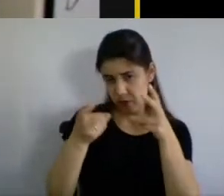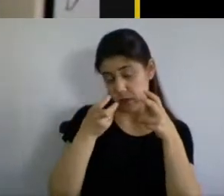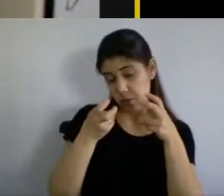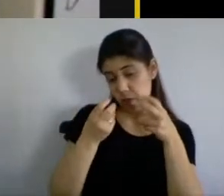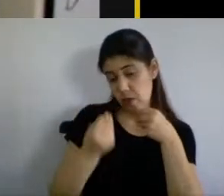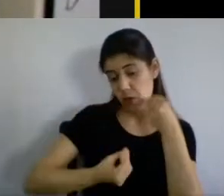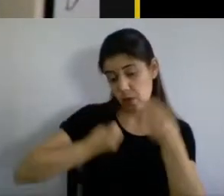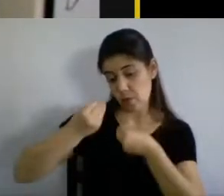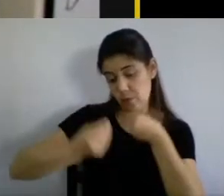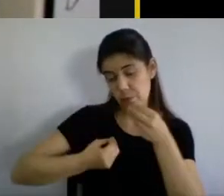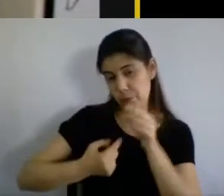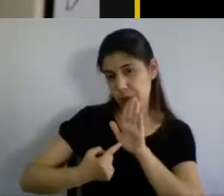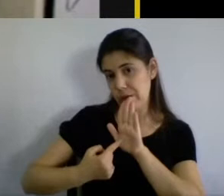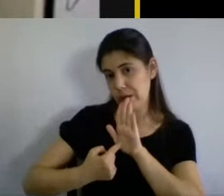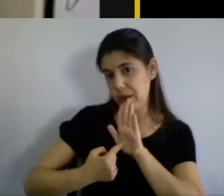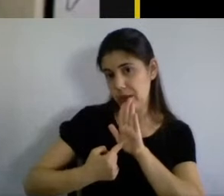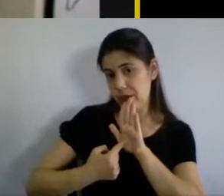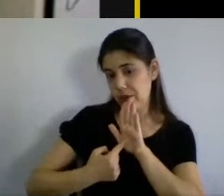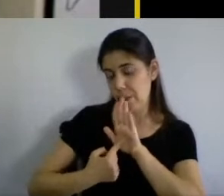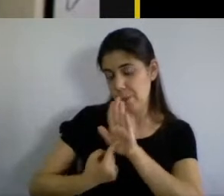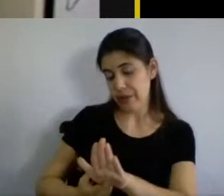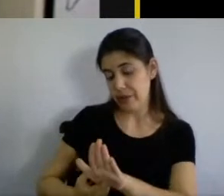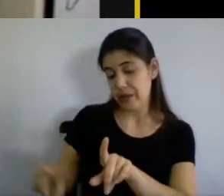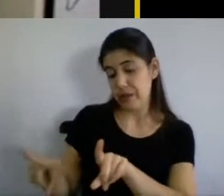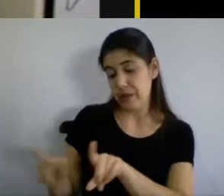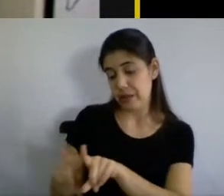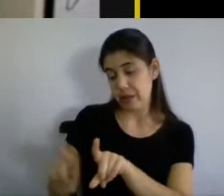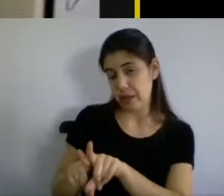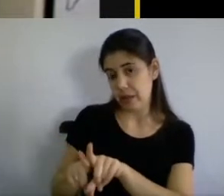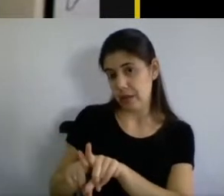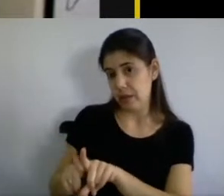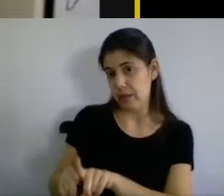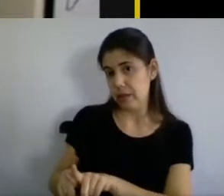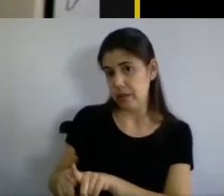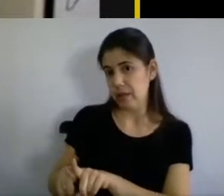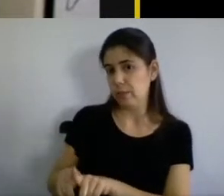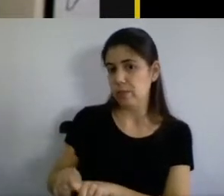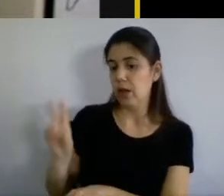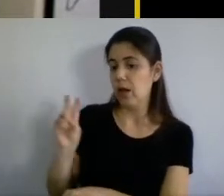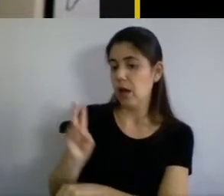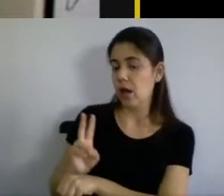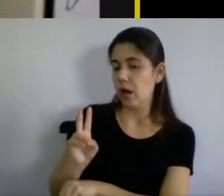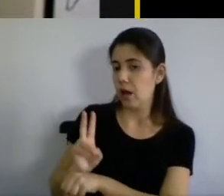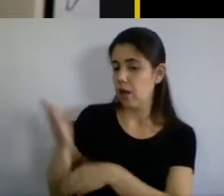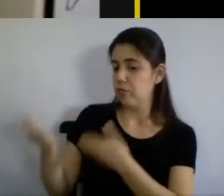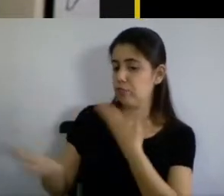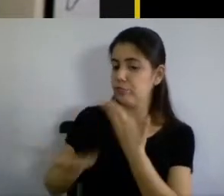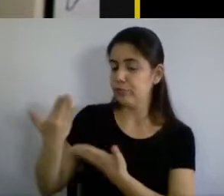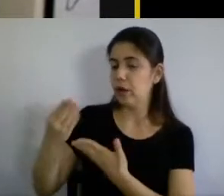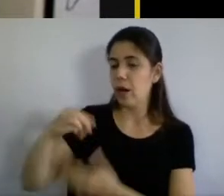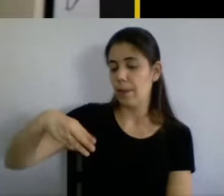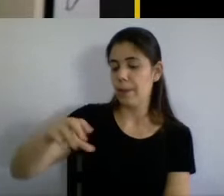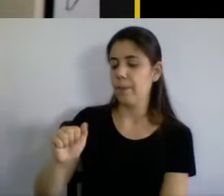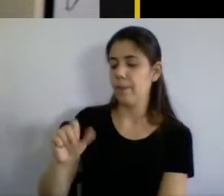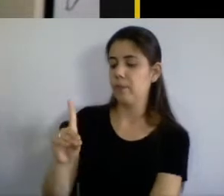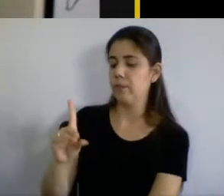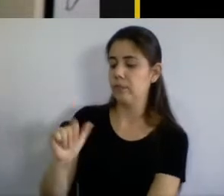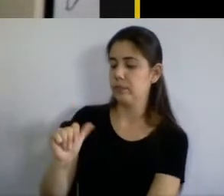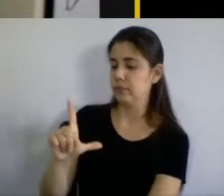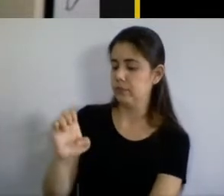Madalena. Ela tem a audácia de, sendo mulher, ter ideias próprias e tentar